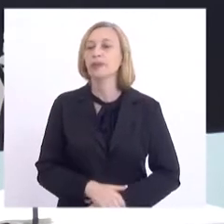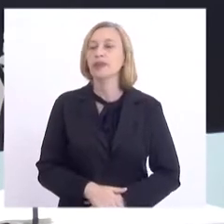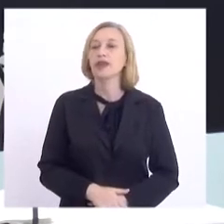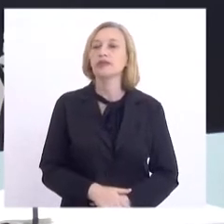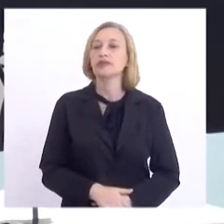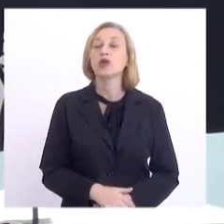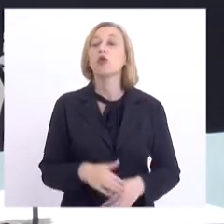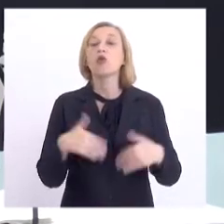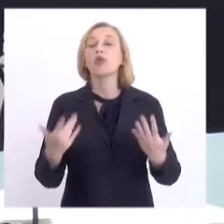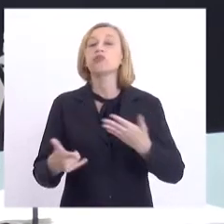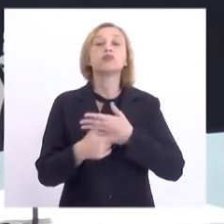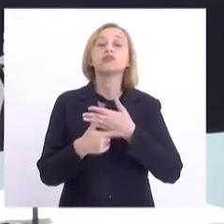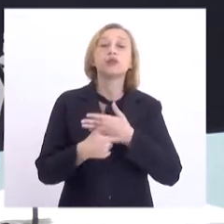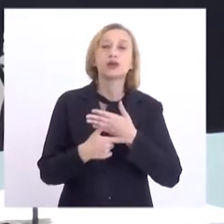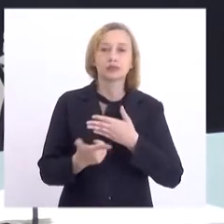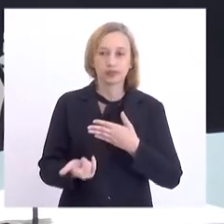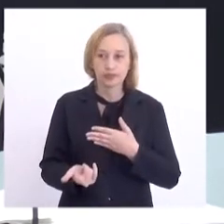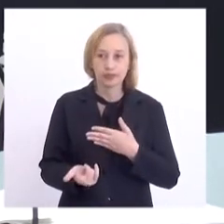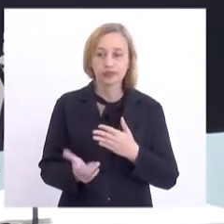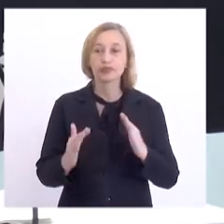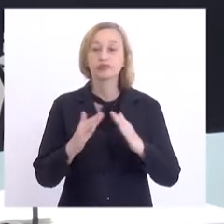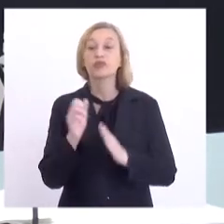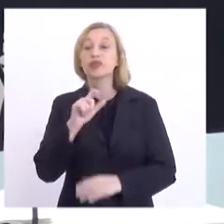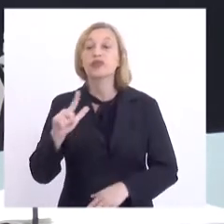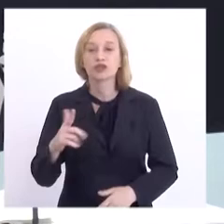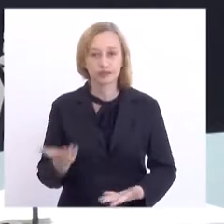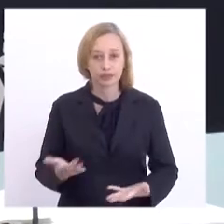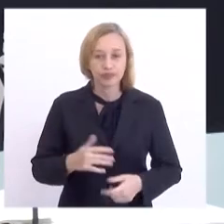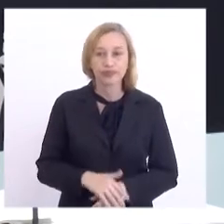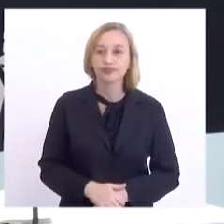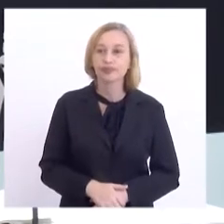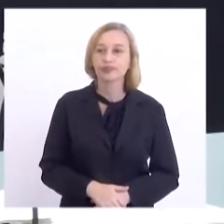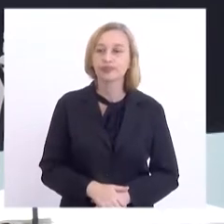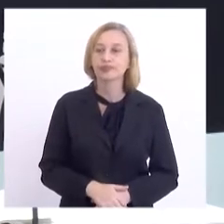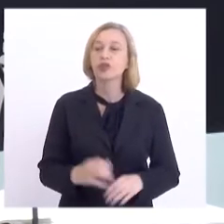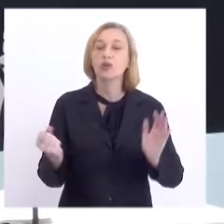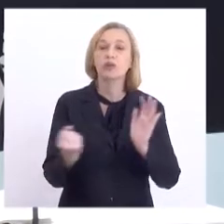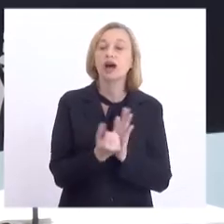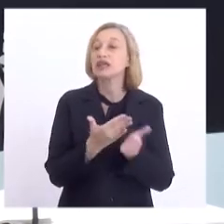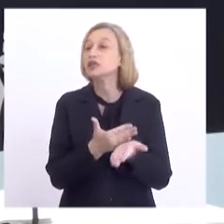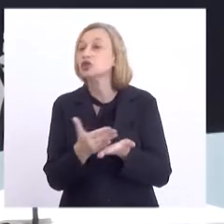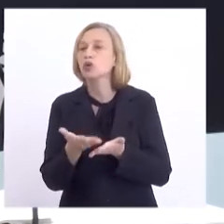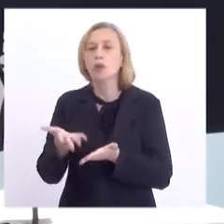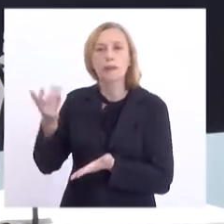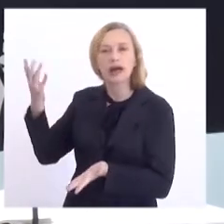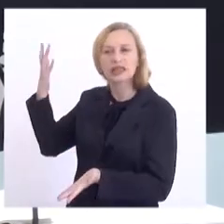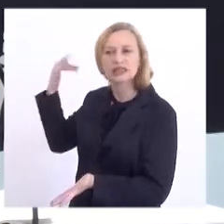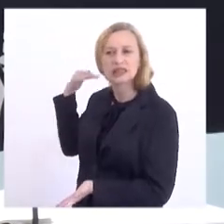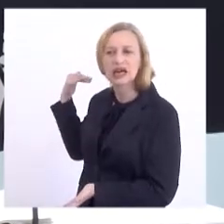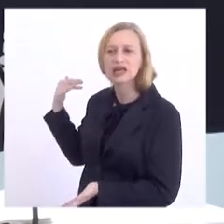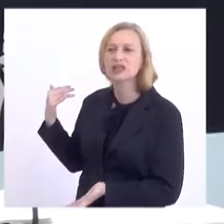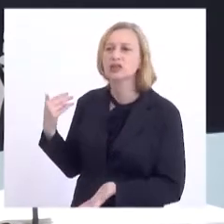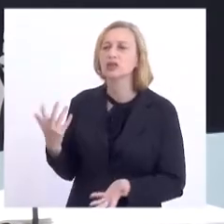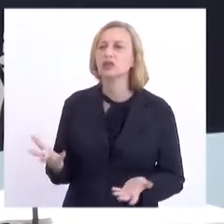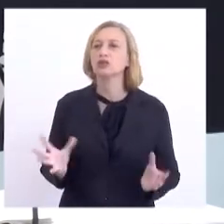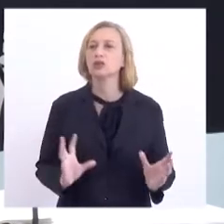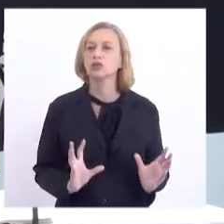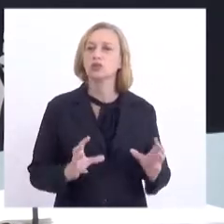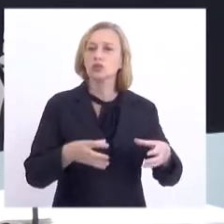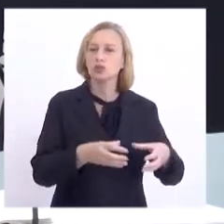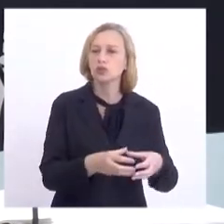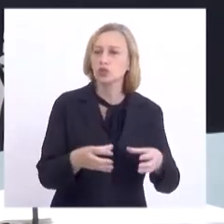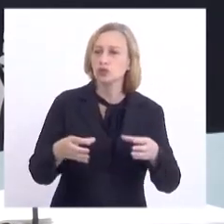então qual o papel aí da da casa civil né o impacto começou a traje começou com uma rede dia